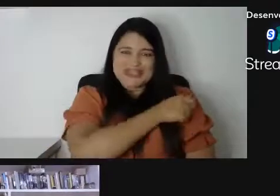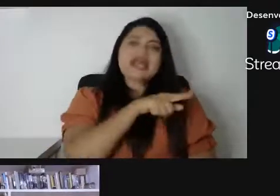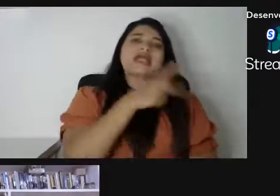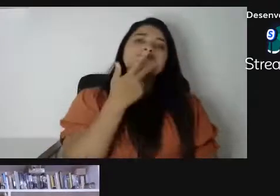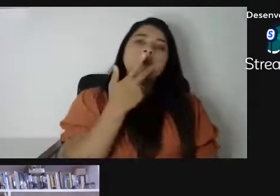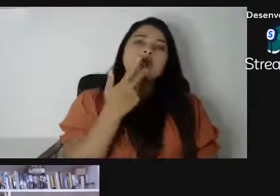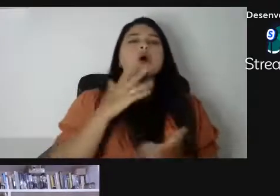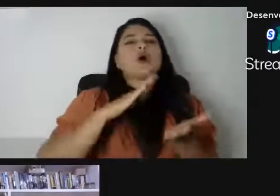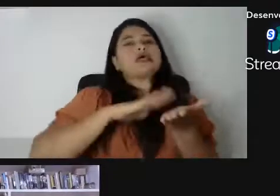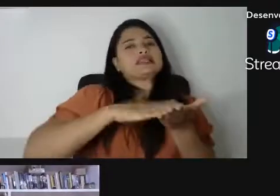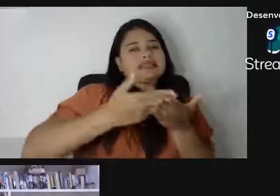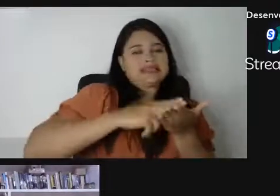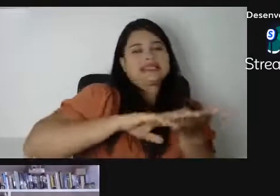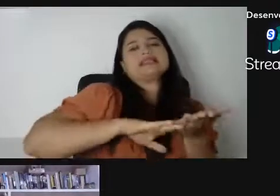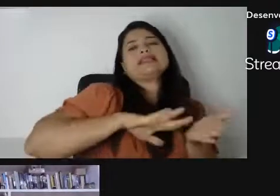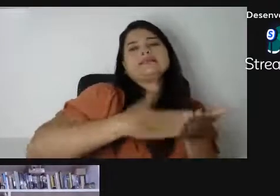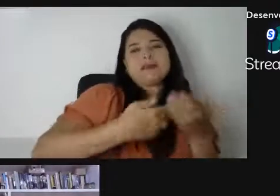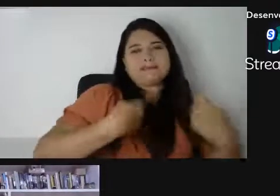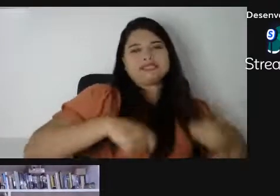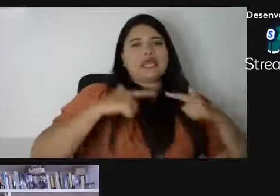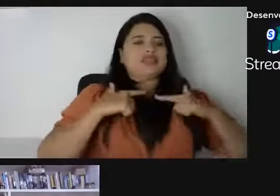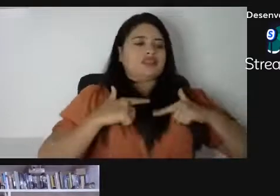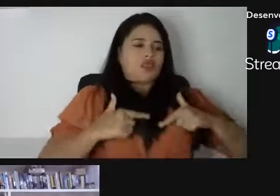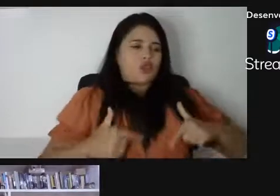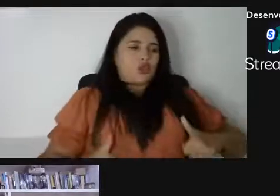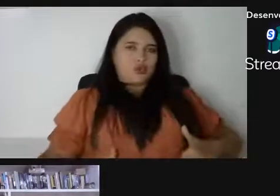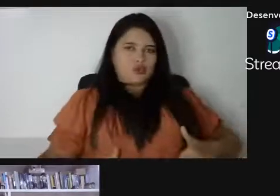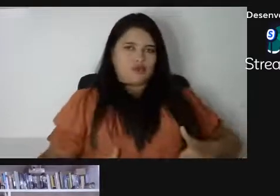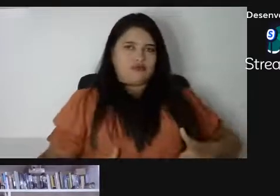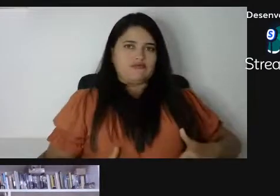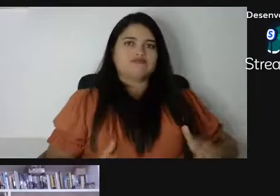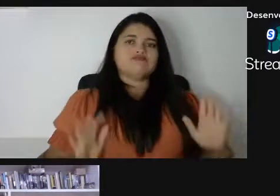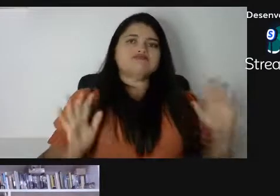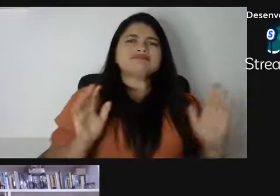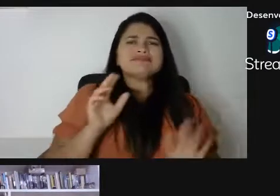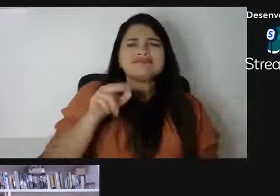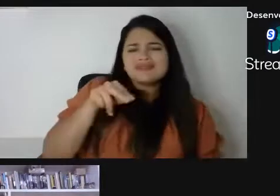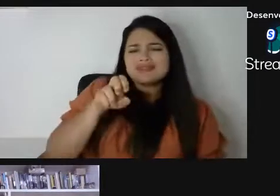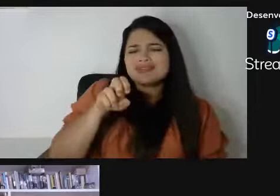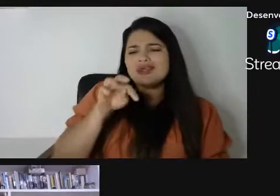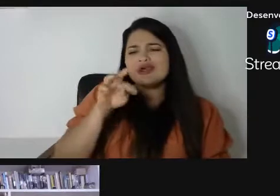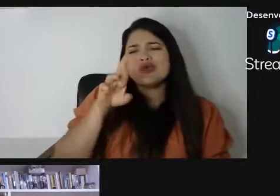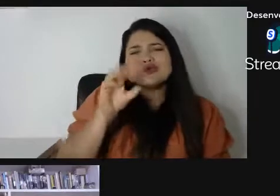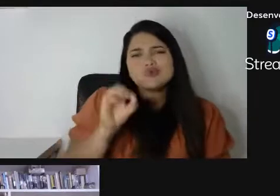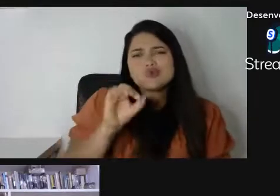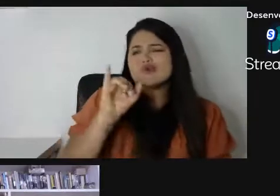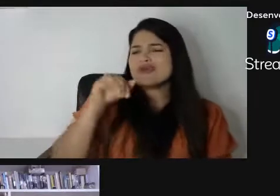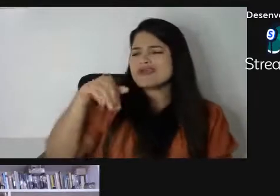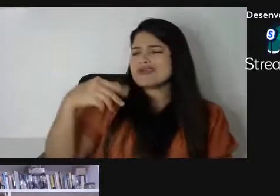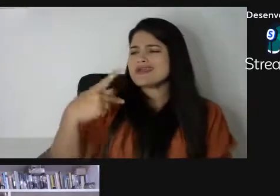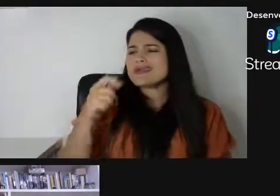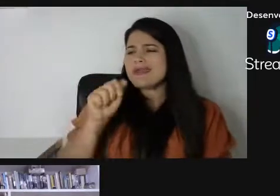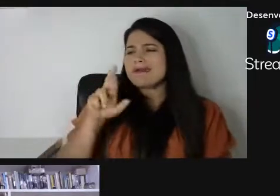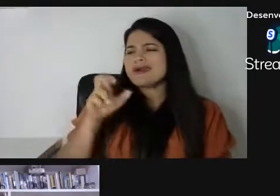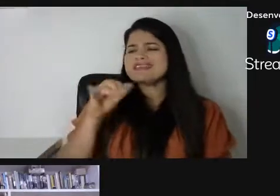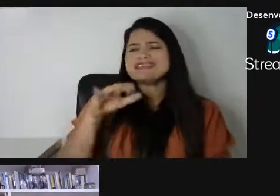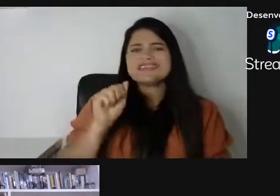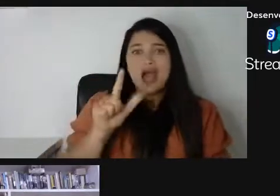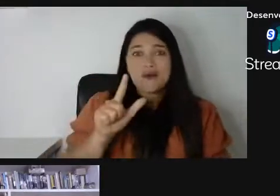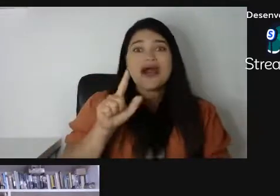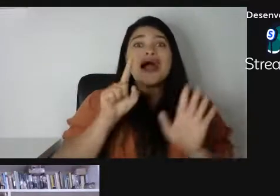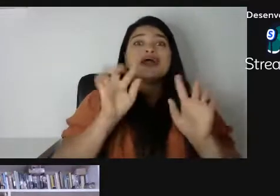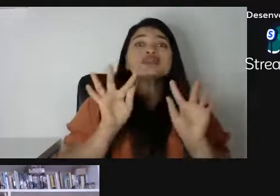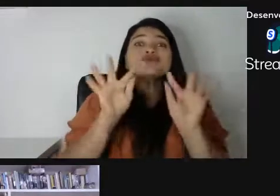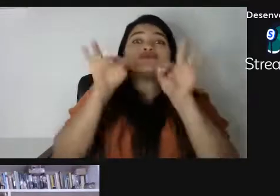manter os termos neutro e imparcial, mas a gente vai entender o que é isso. E ao final, o TCC dela diz assim, a neutralidade